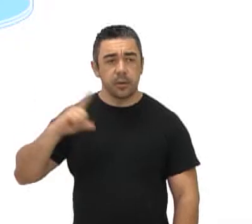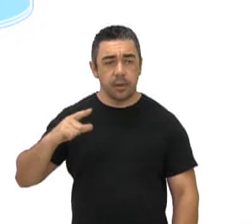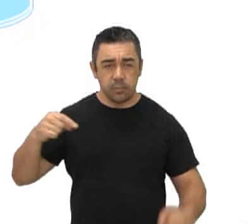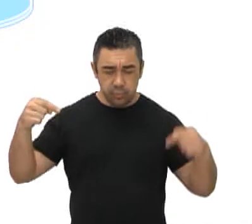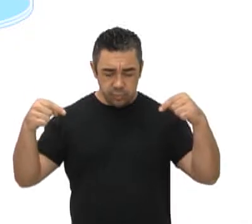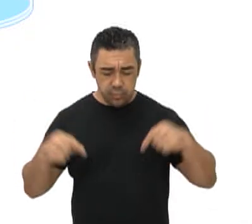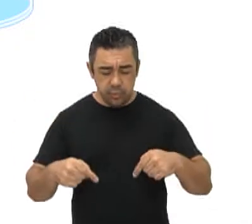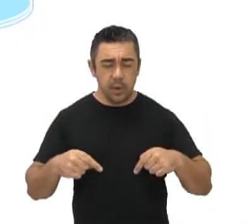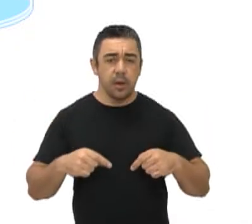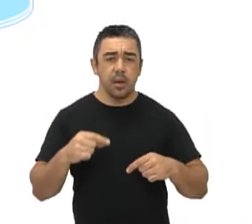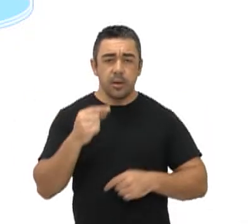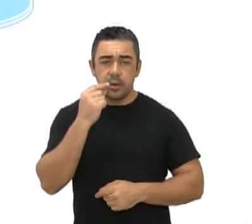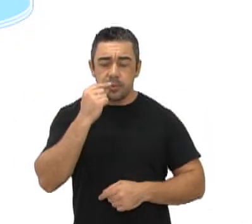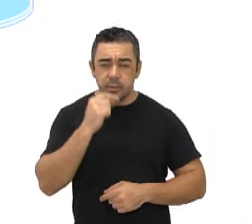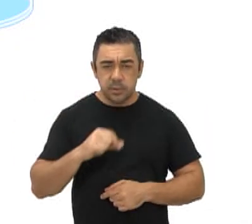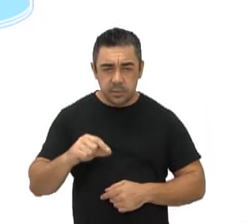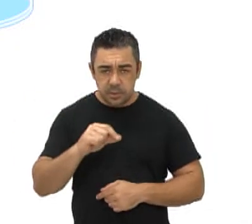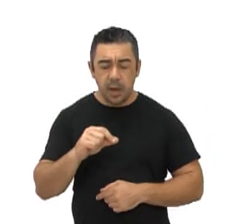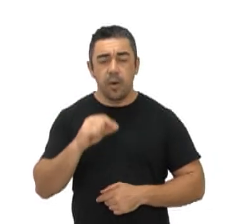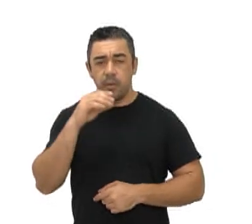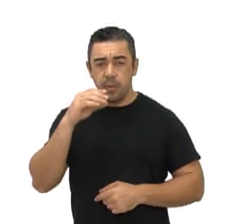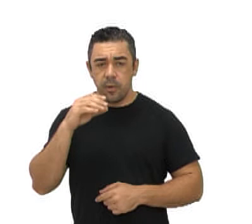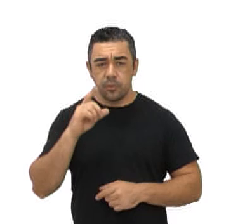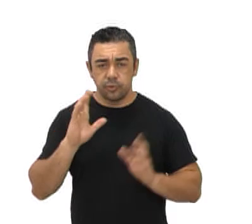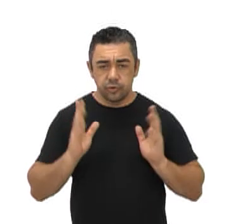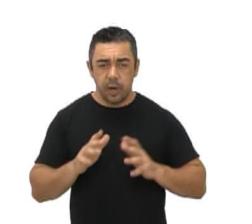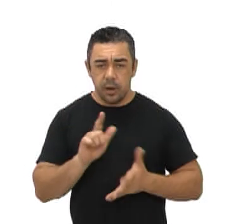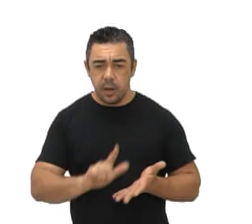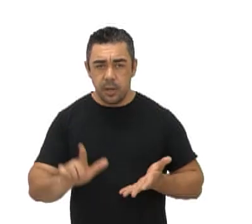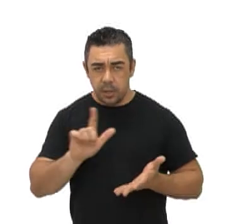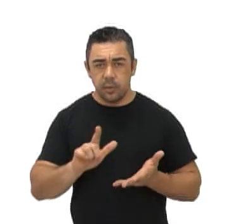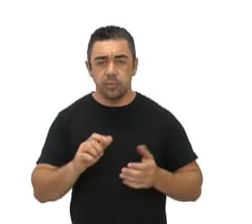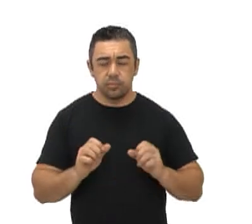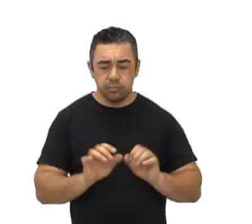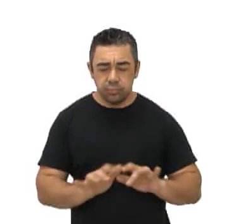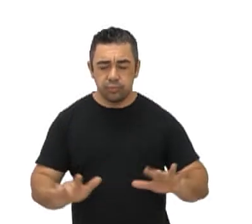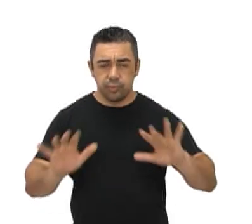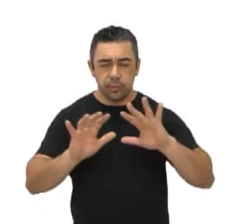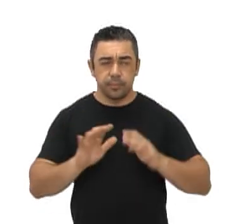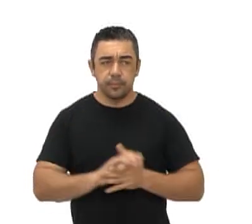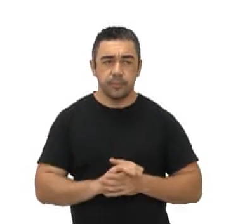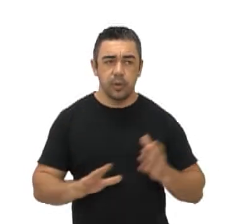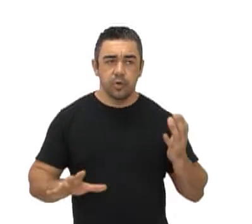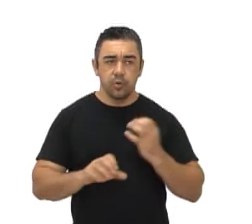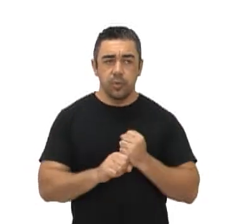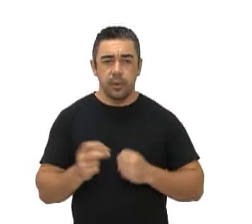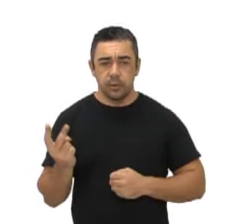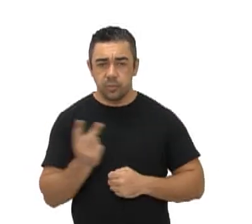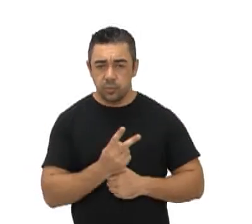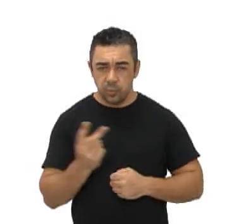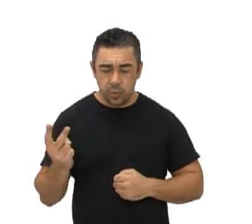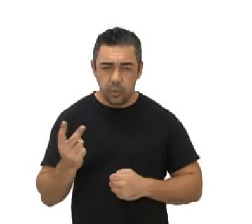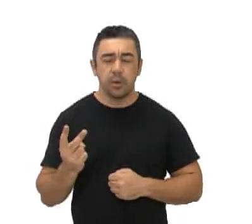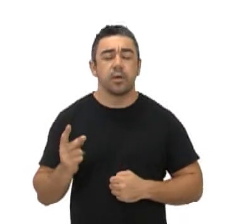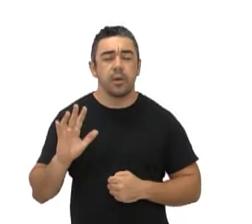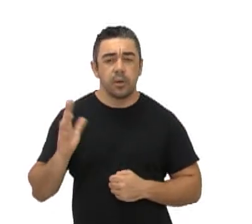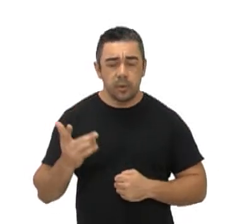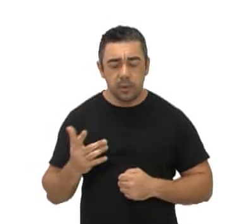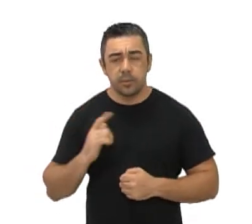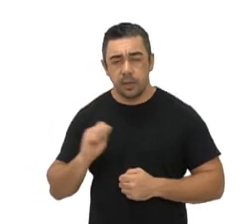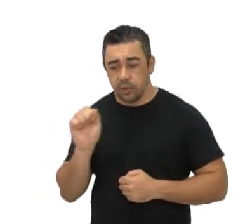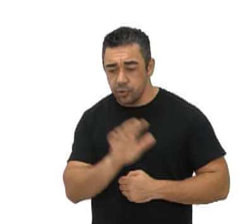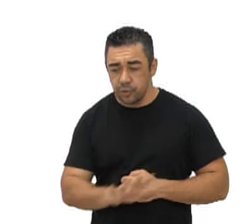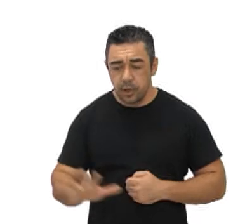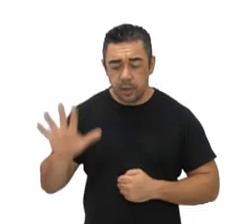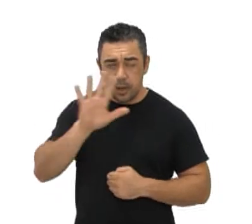aqui o sal fundido e os seus íons livres. E aí, somando as duas semi-reações, a gente tem a reação